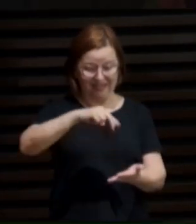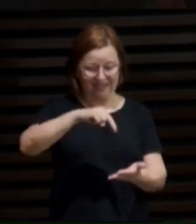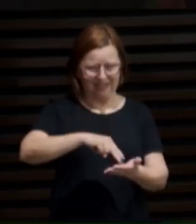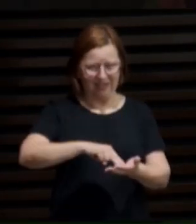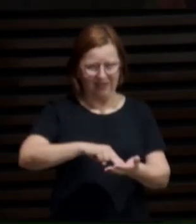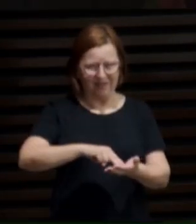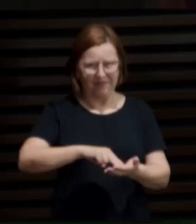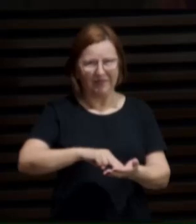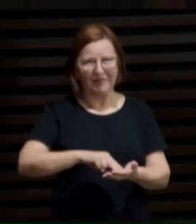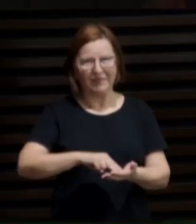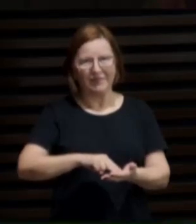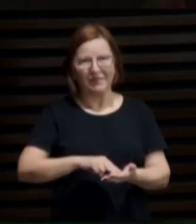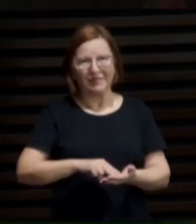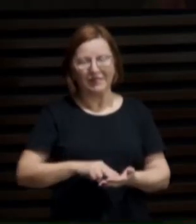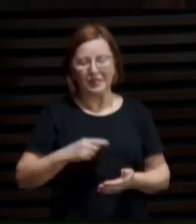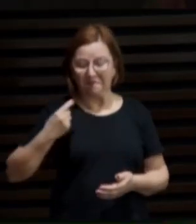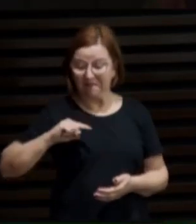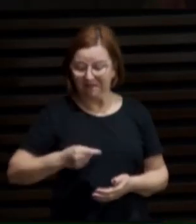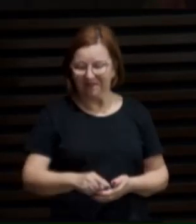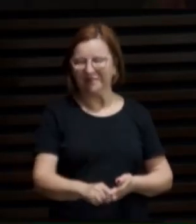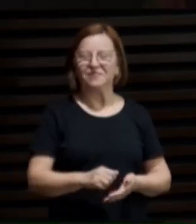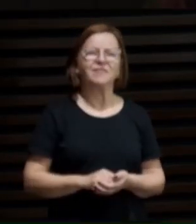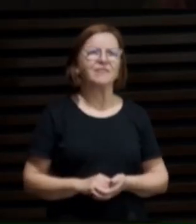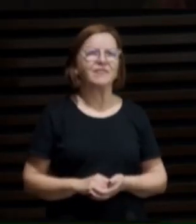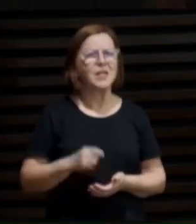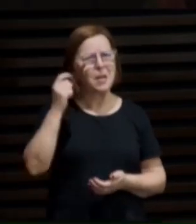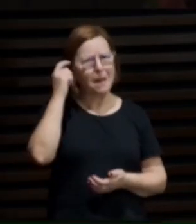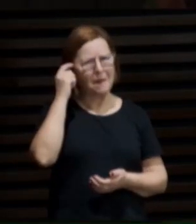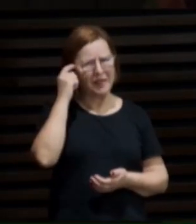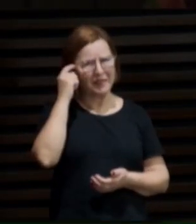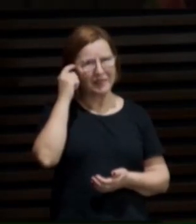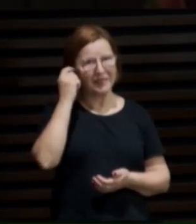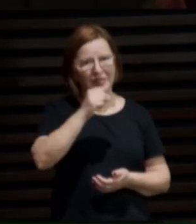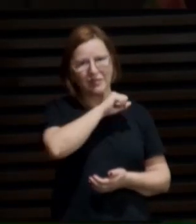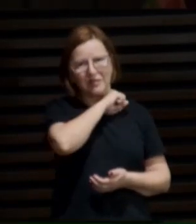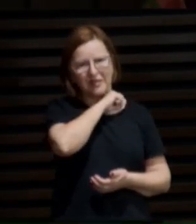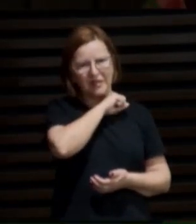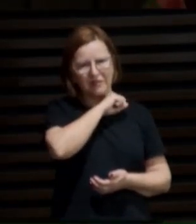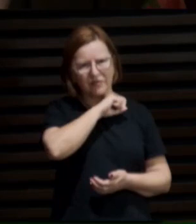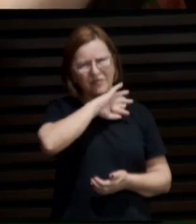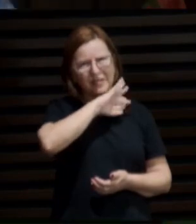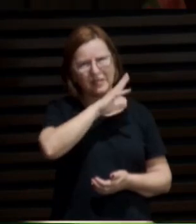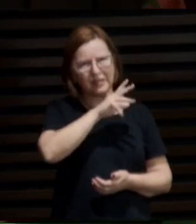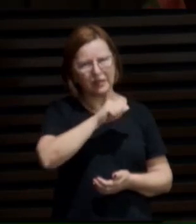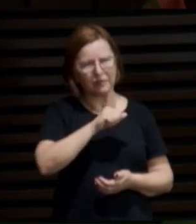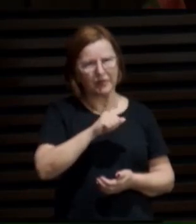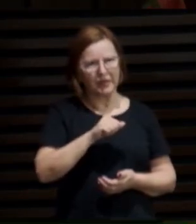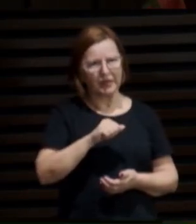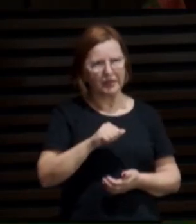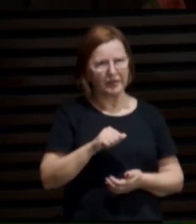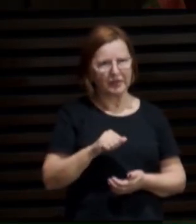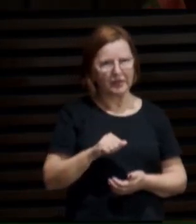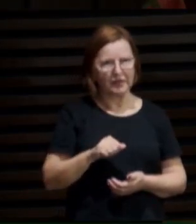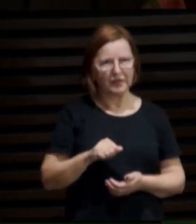grande. Agora, pense comigo, que o sacrifício de animais não era uma coisa assim que se fazia banalmente, não, havia